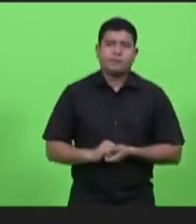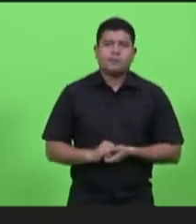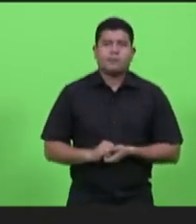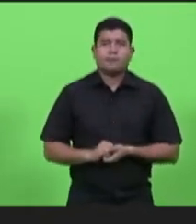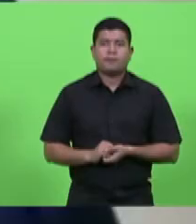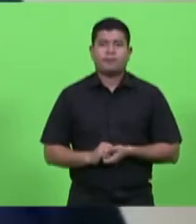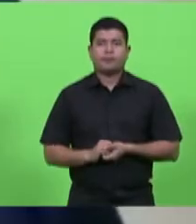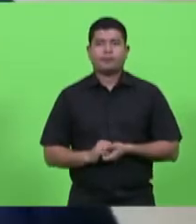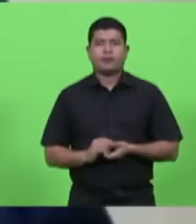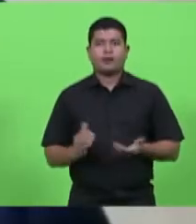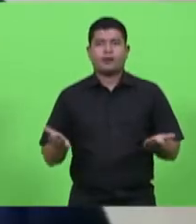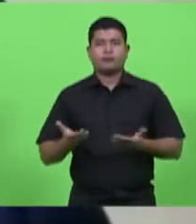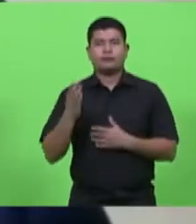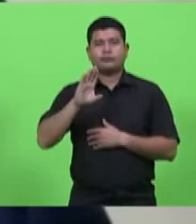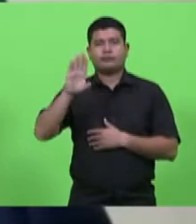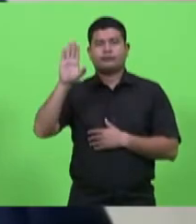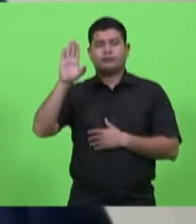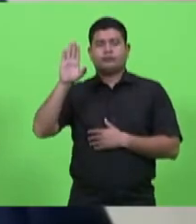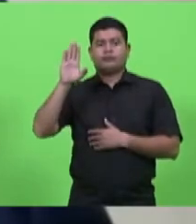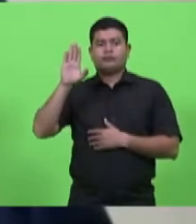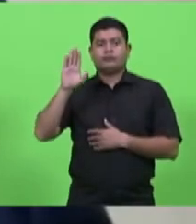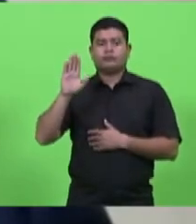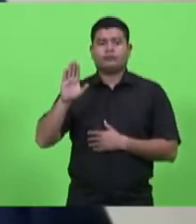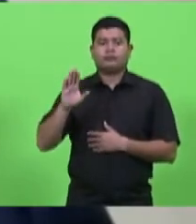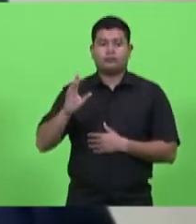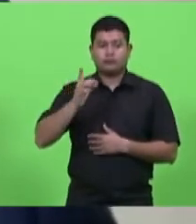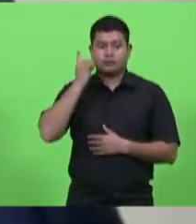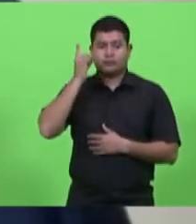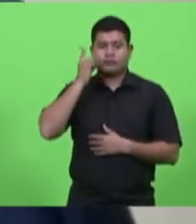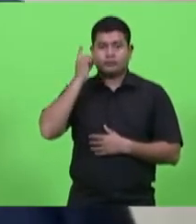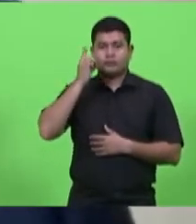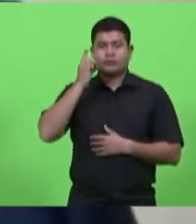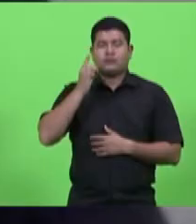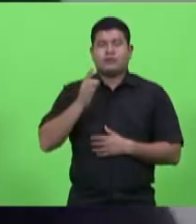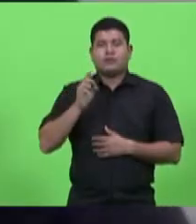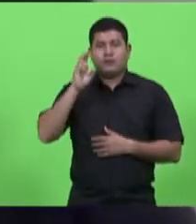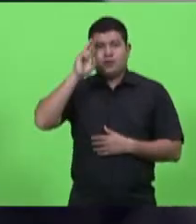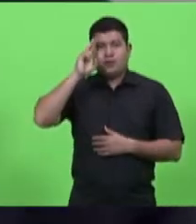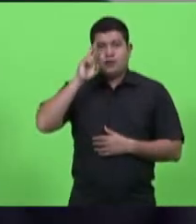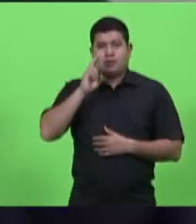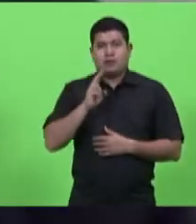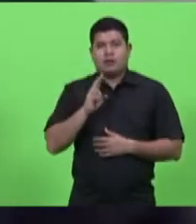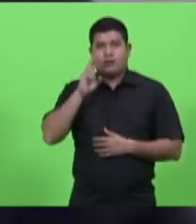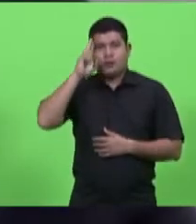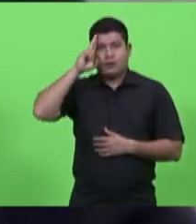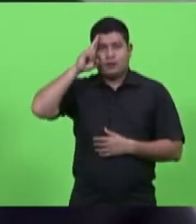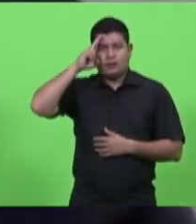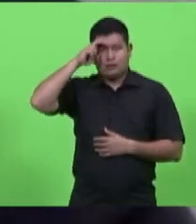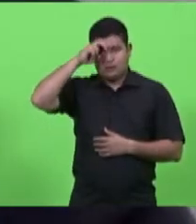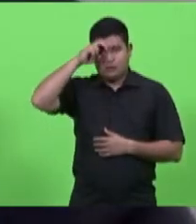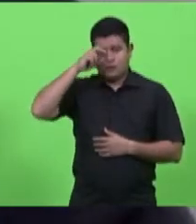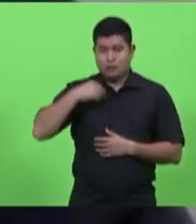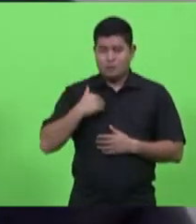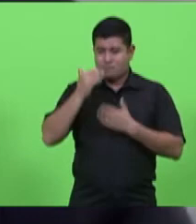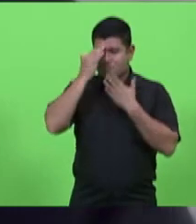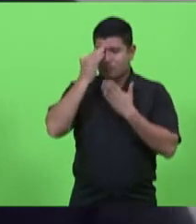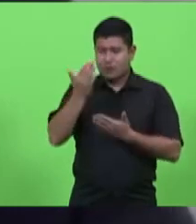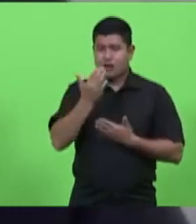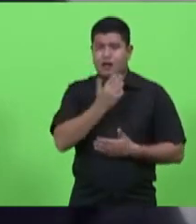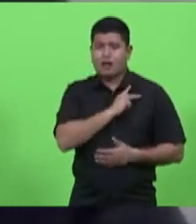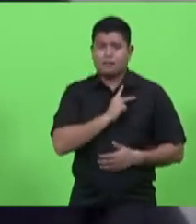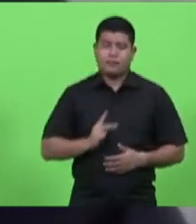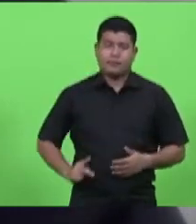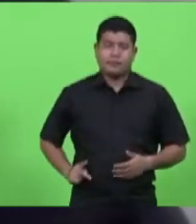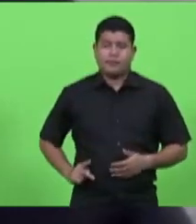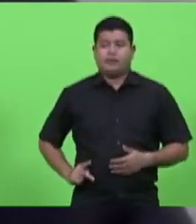A palavra para discutir a matéria ainda, o deputado Sérgio Mota. Obrigado, senhor presidente. Cumprimentar todos os nobres deputados, deputado